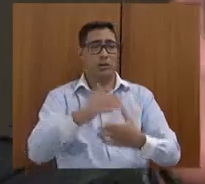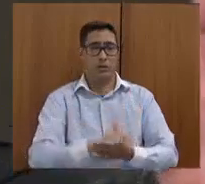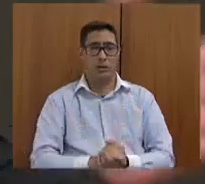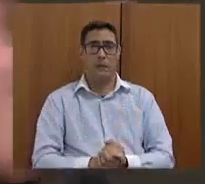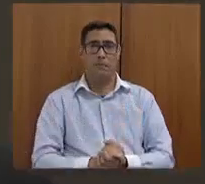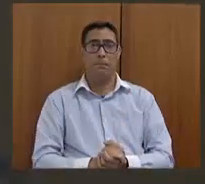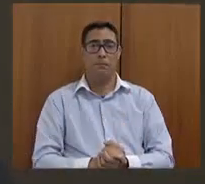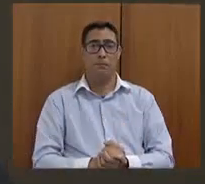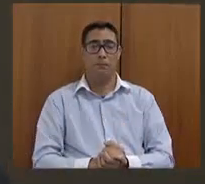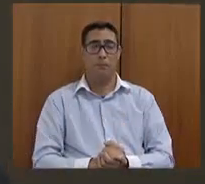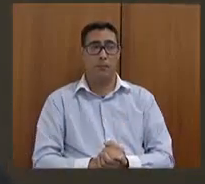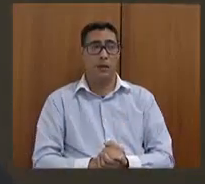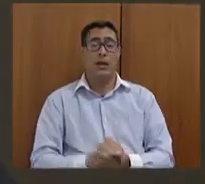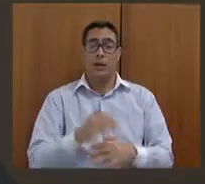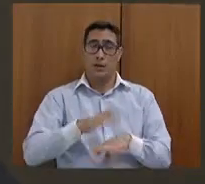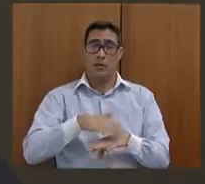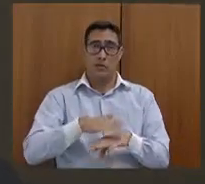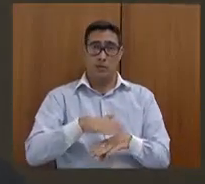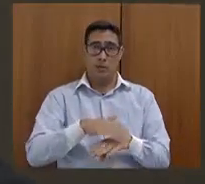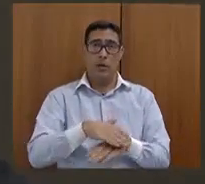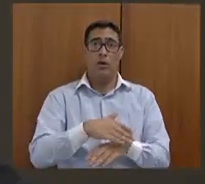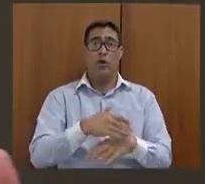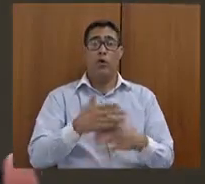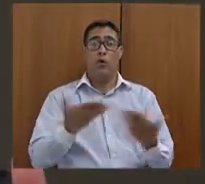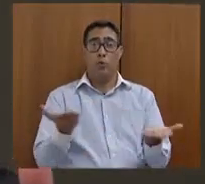cai no colo do governo